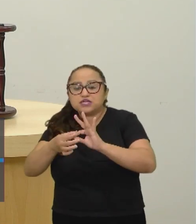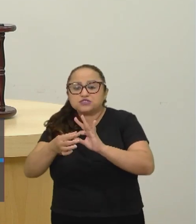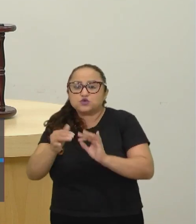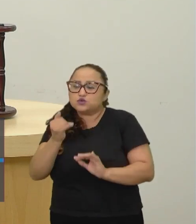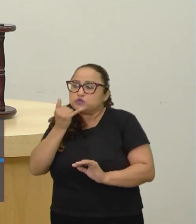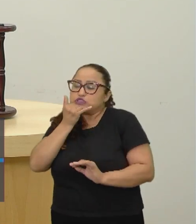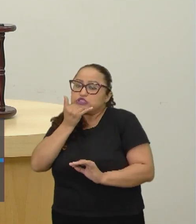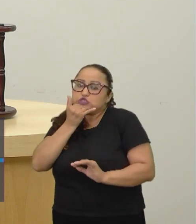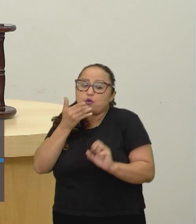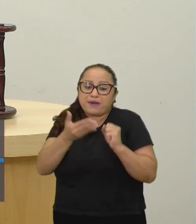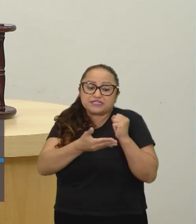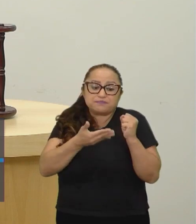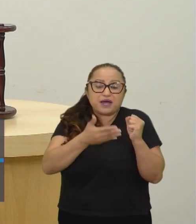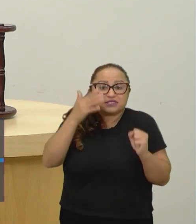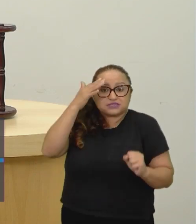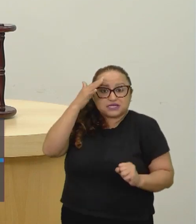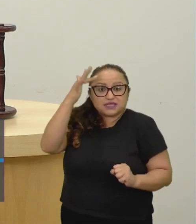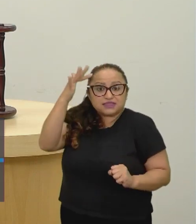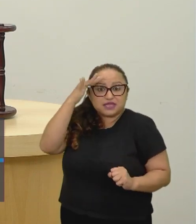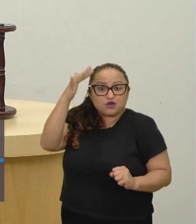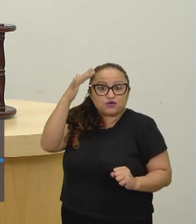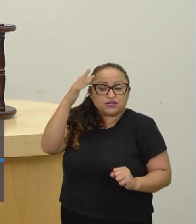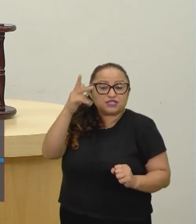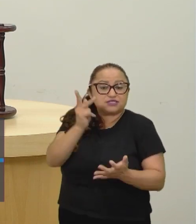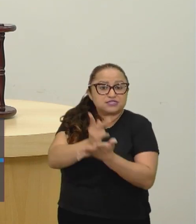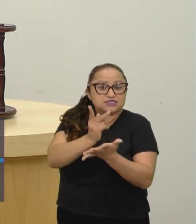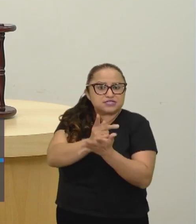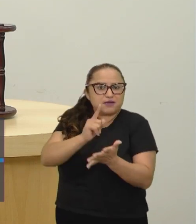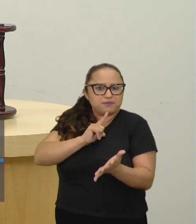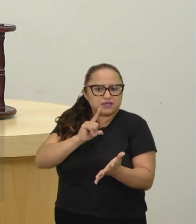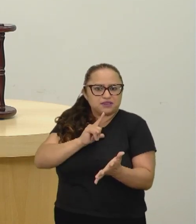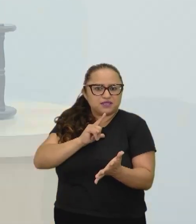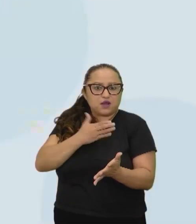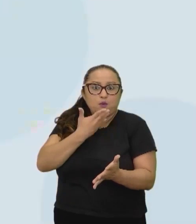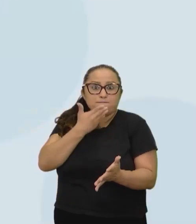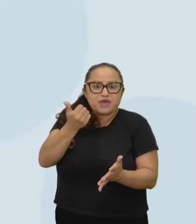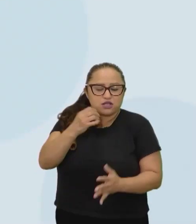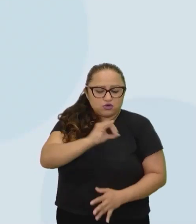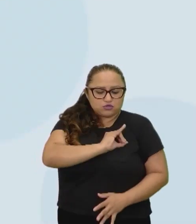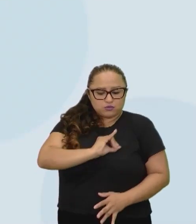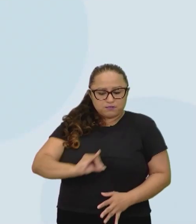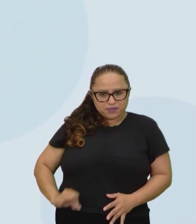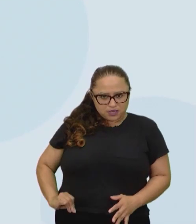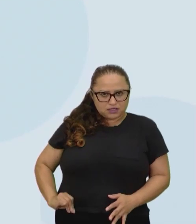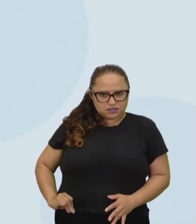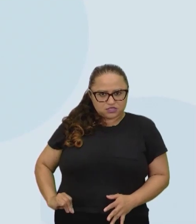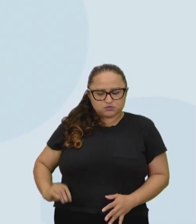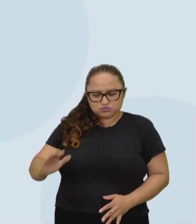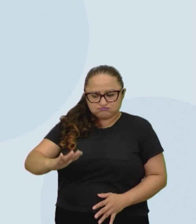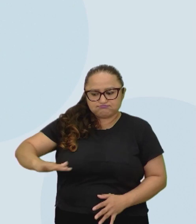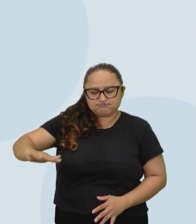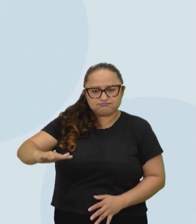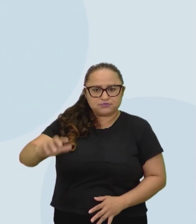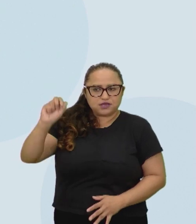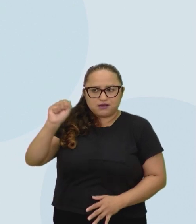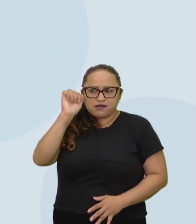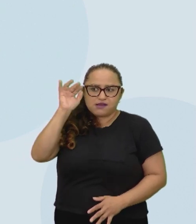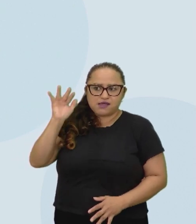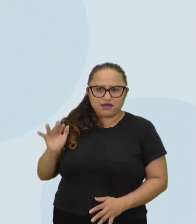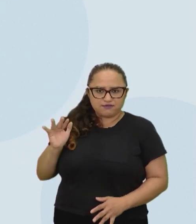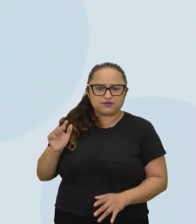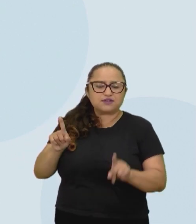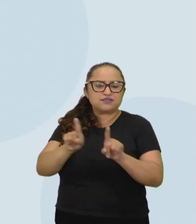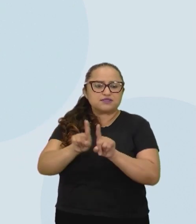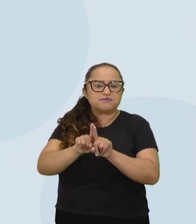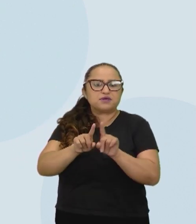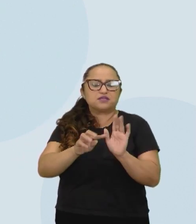das diferentes bases teóricas que vão defender o imperialismo ali no território da África. E aí eu vou colocar aqui para vocês